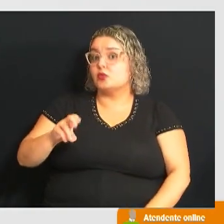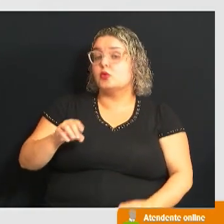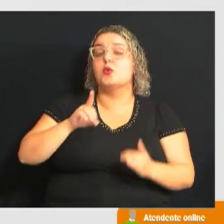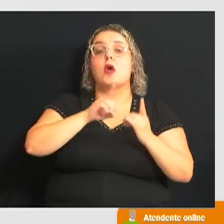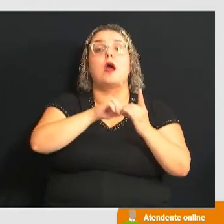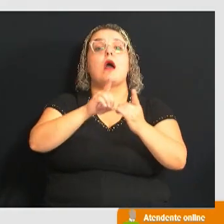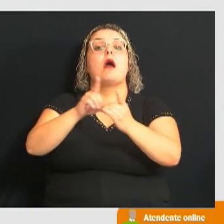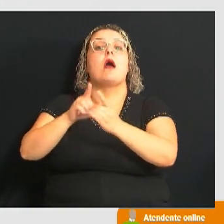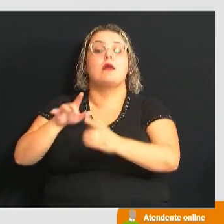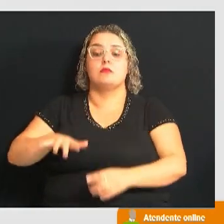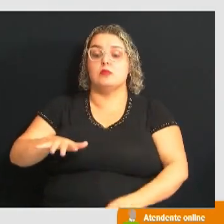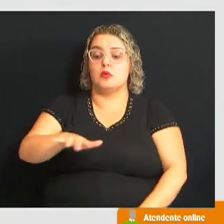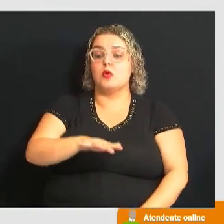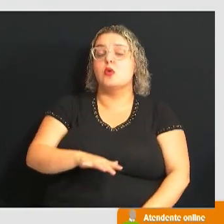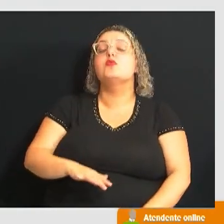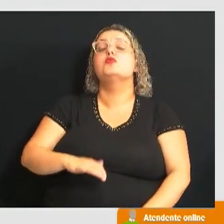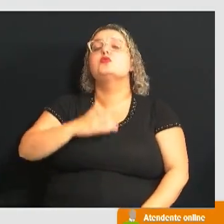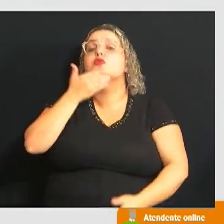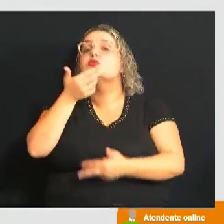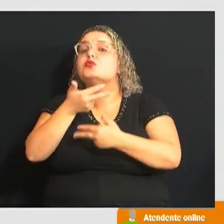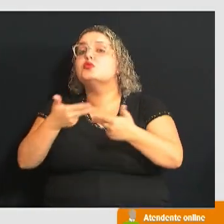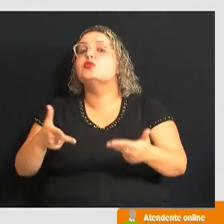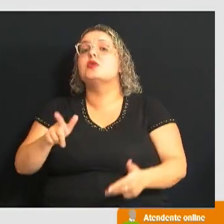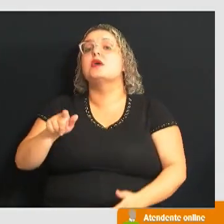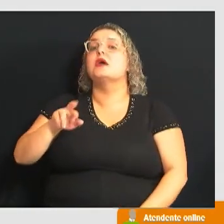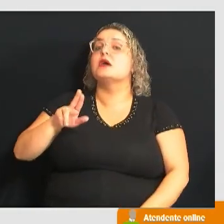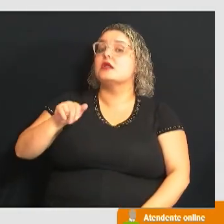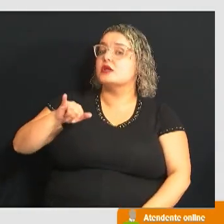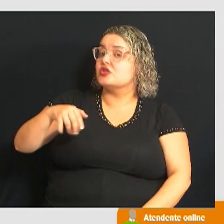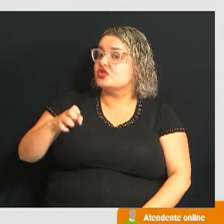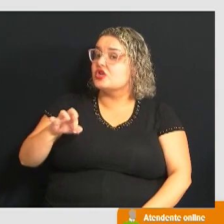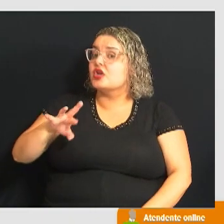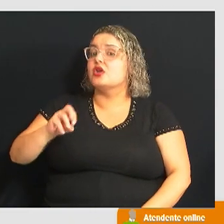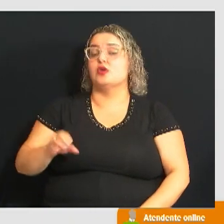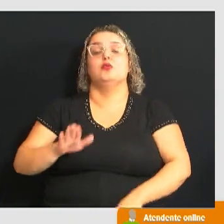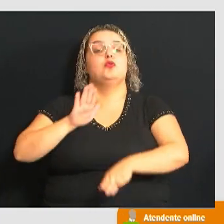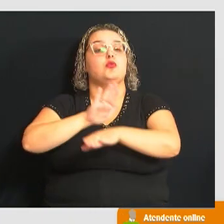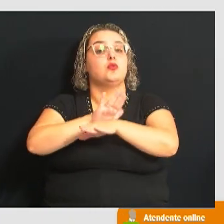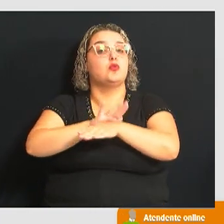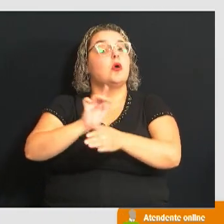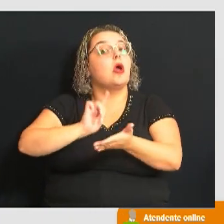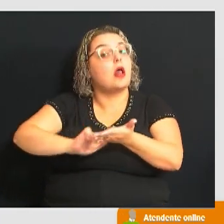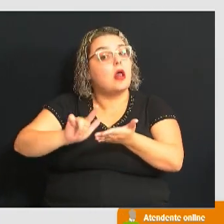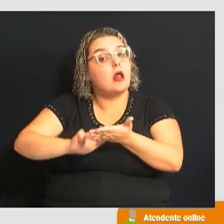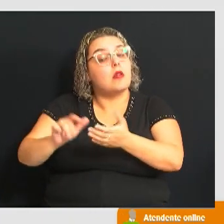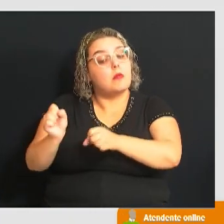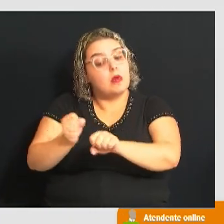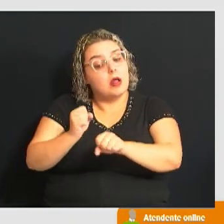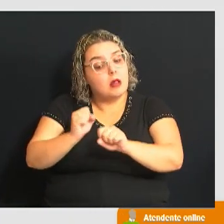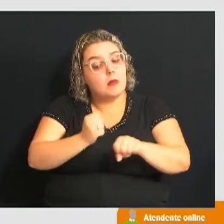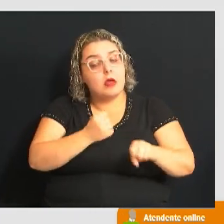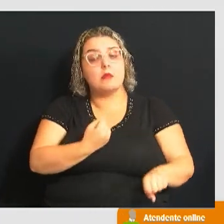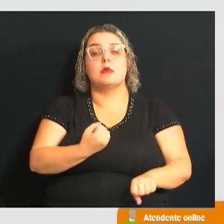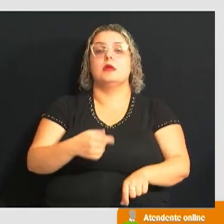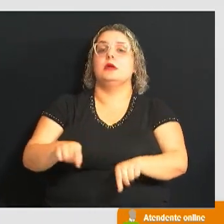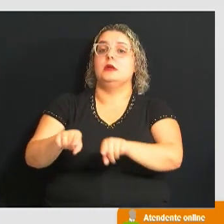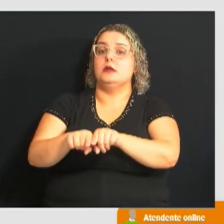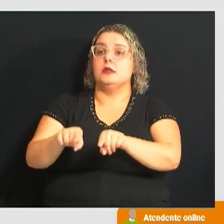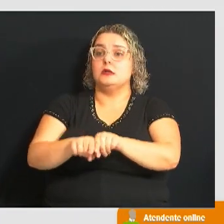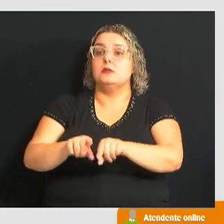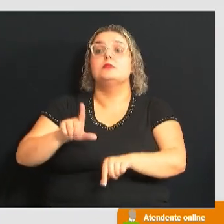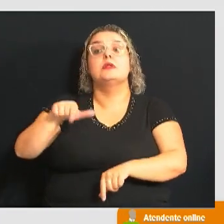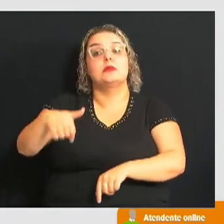setor hortifruti granjeiro, auxiliar de limpeza, tem auxiliar de limpeza para